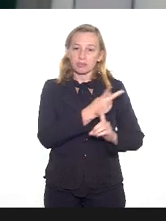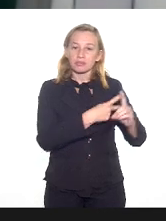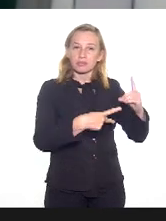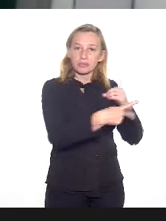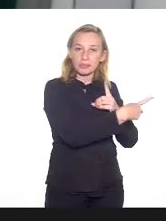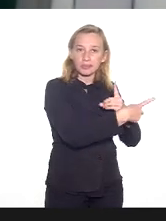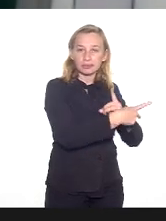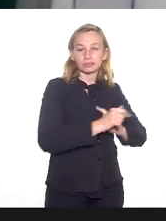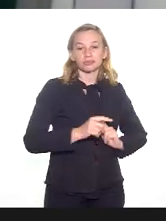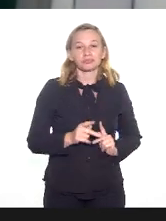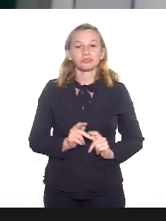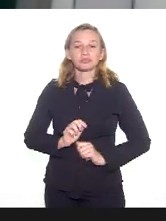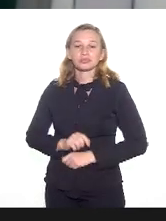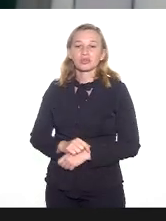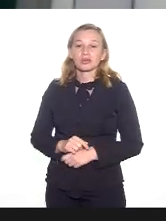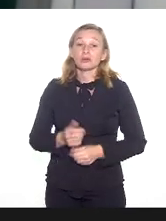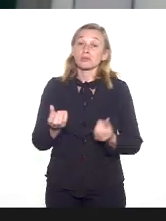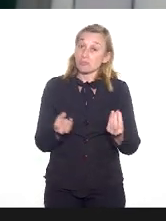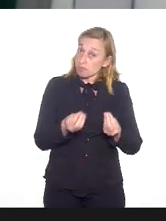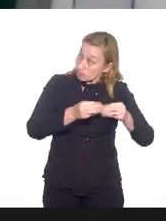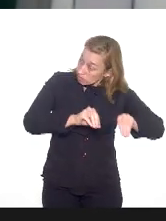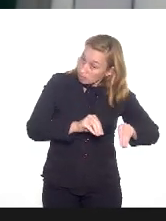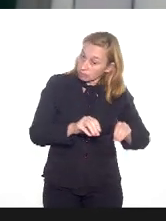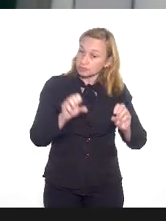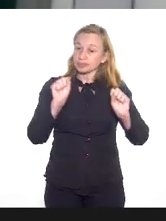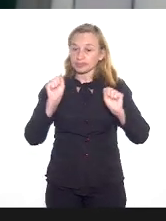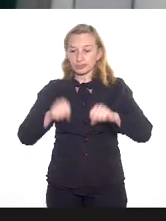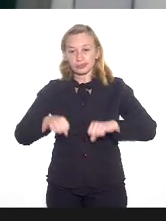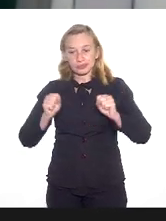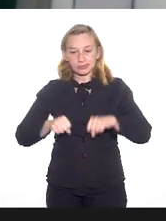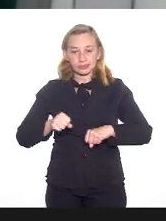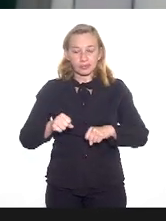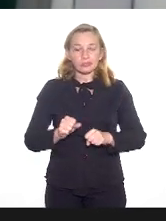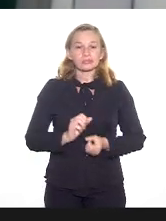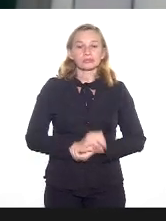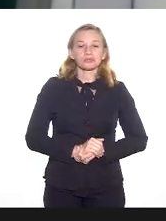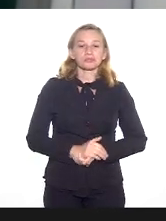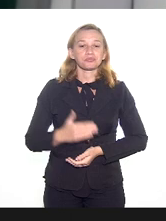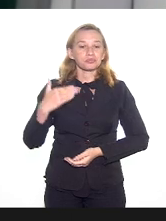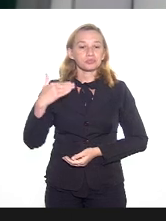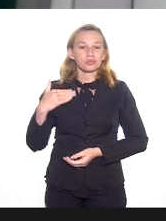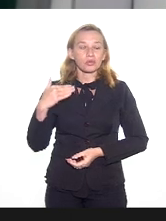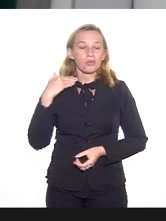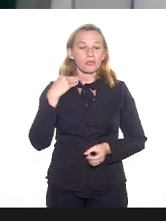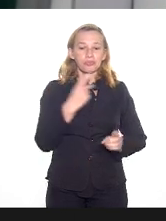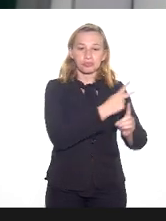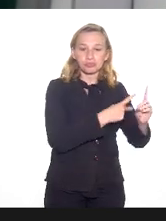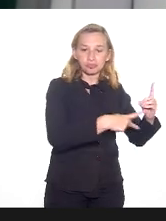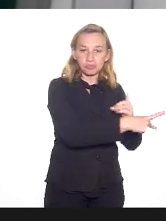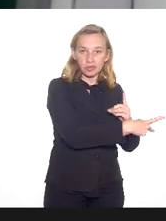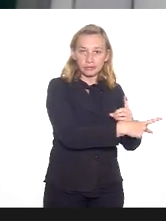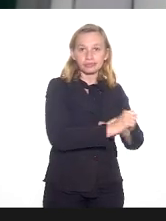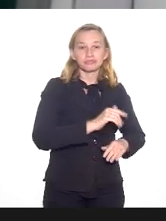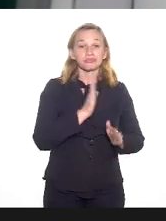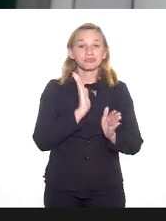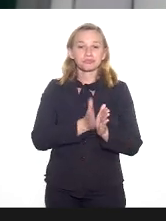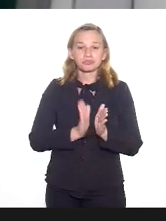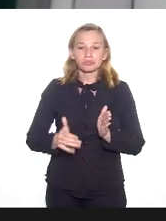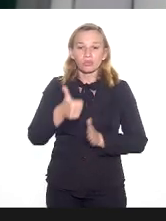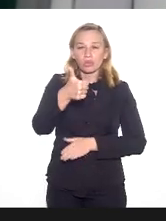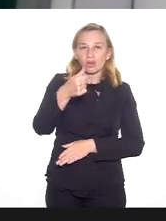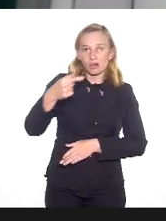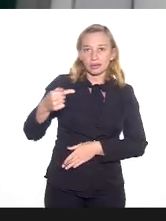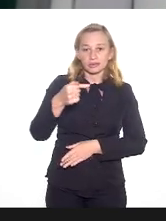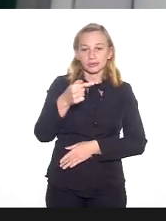Previdência e que causaram prejuízos aos cofres do Rio Previdência da ordem de